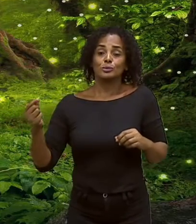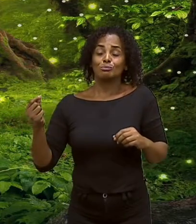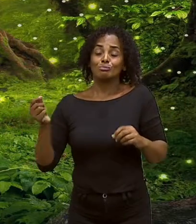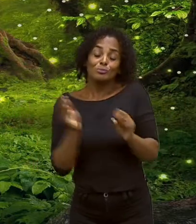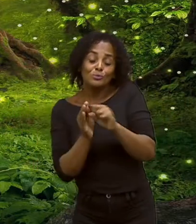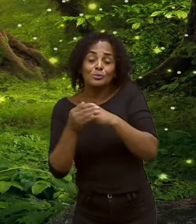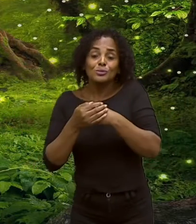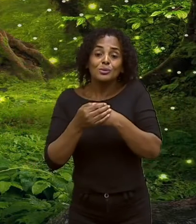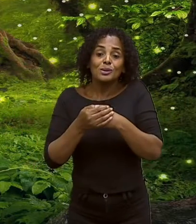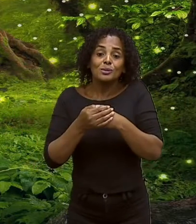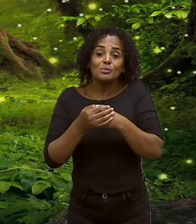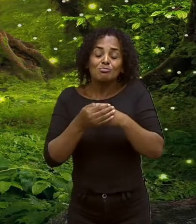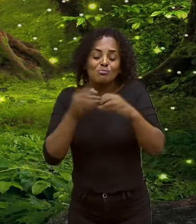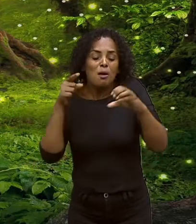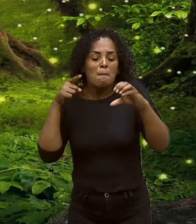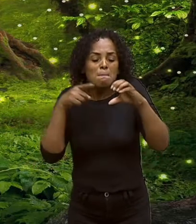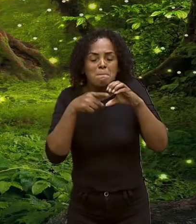entrou.